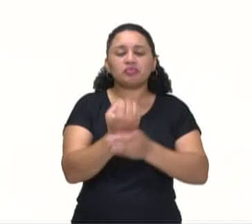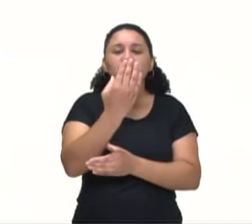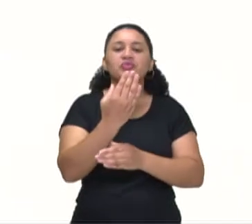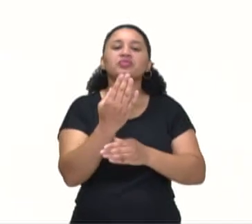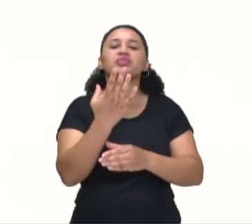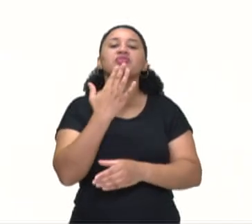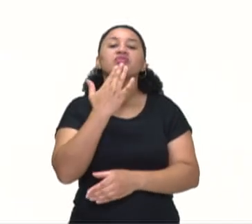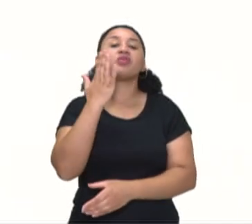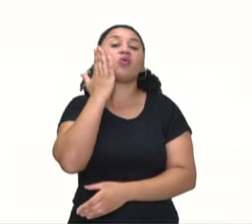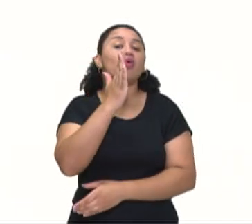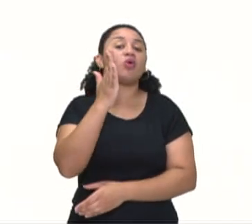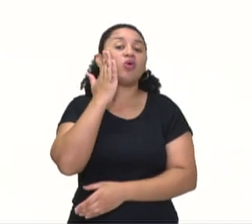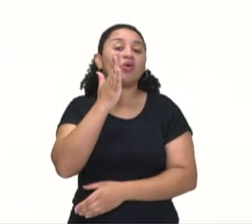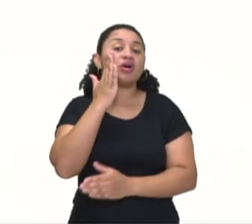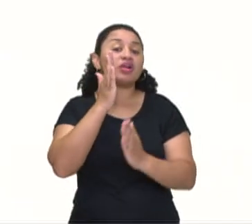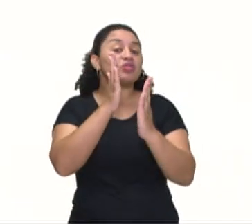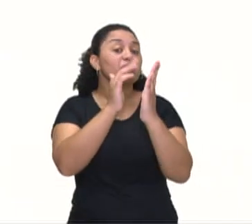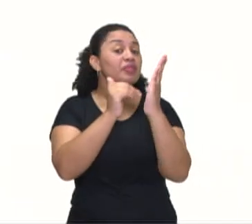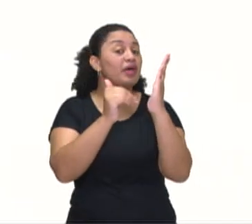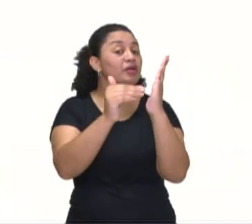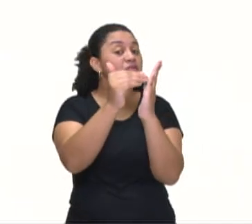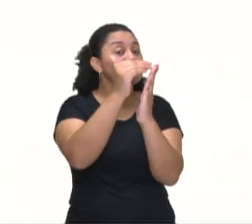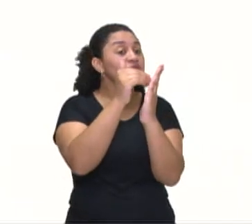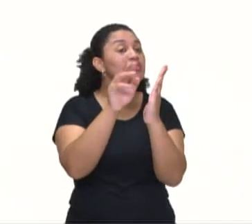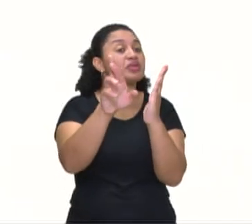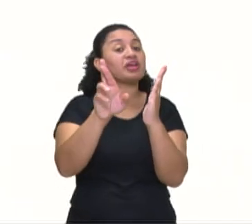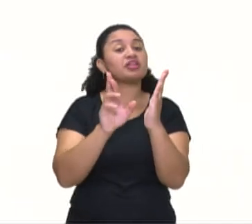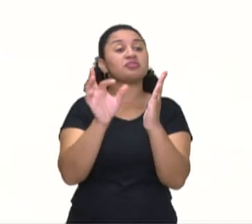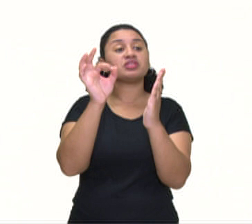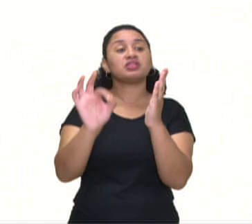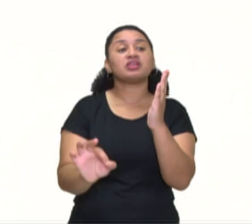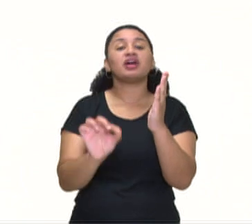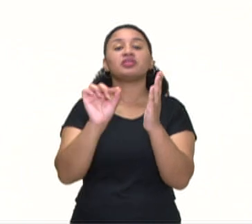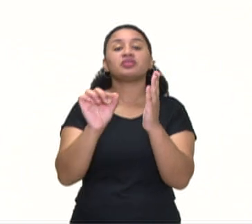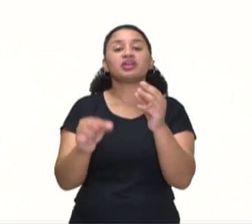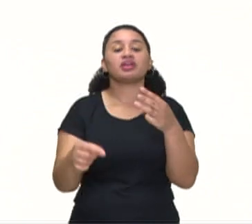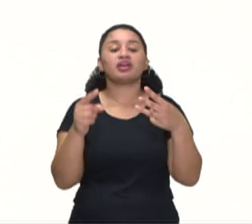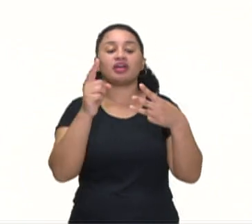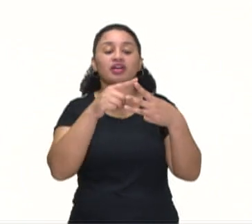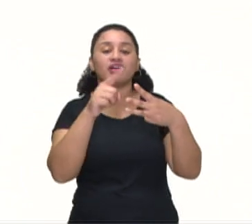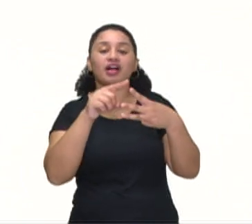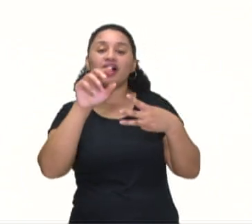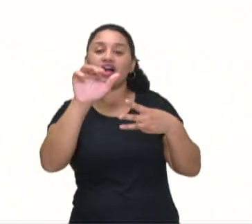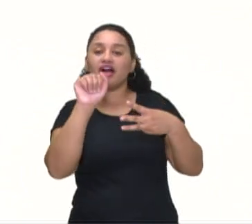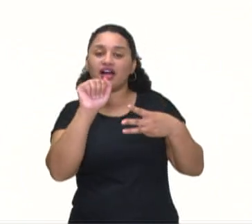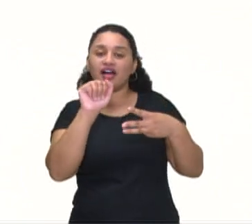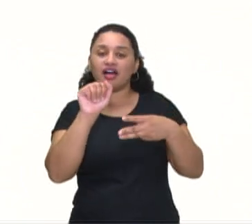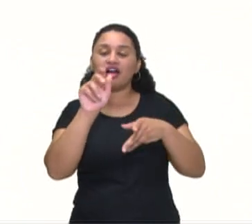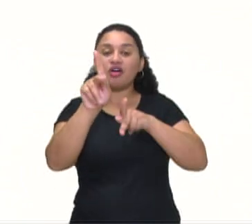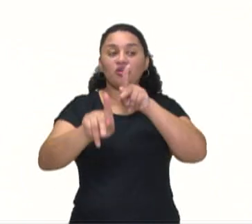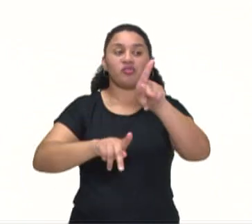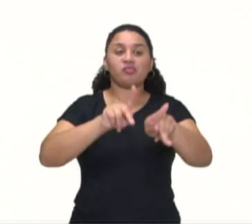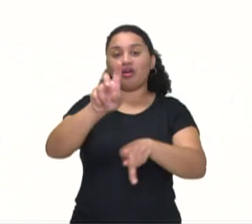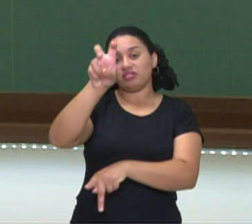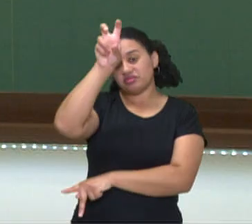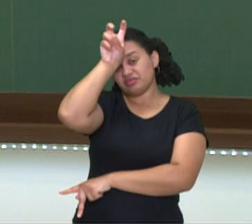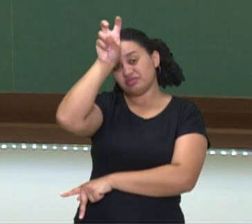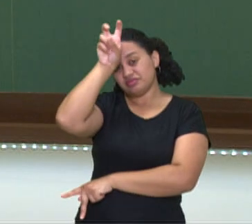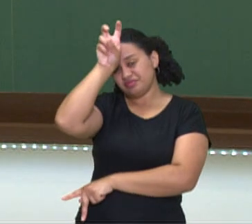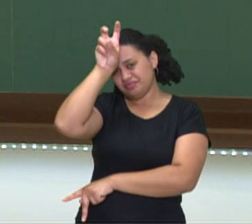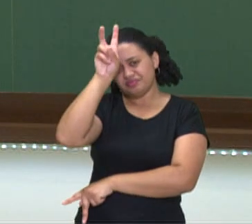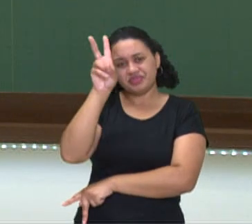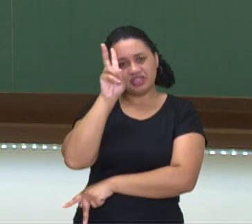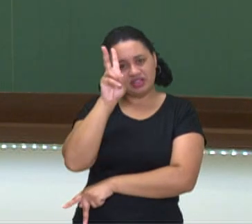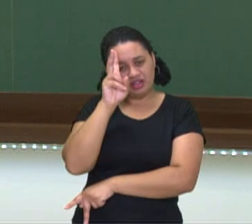produzir a cor azul na pintura? Resposta correta, letra A, os egípcios.